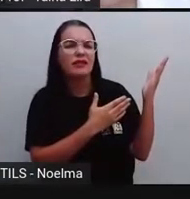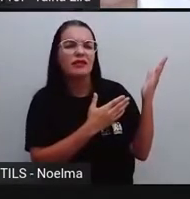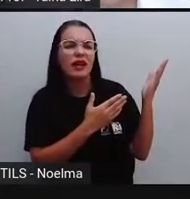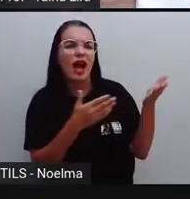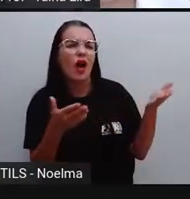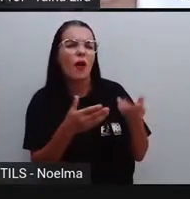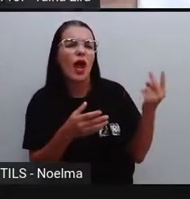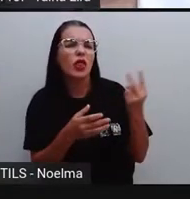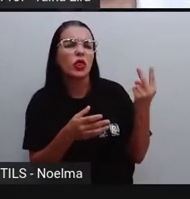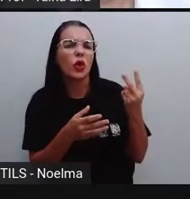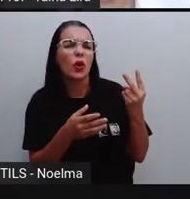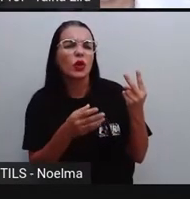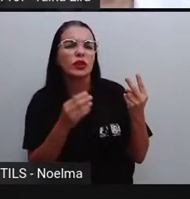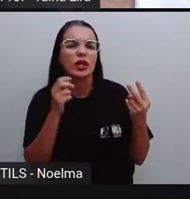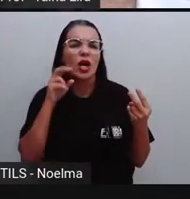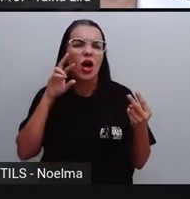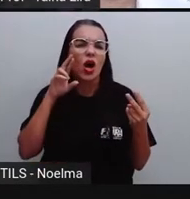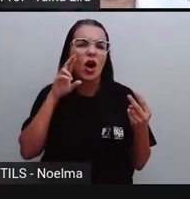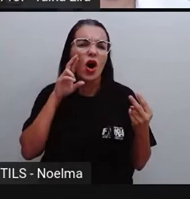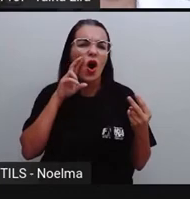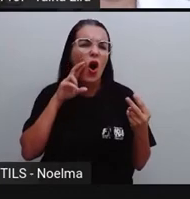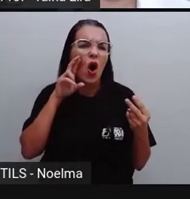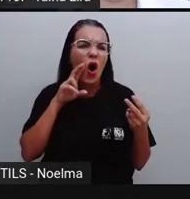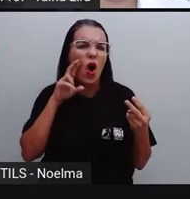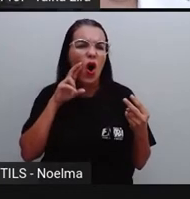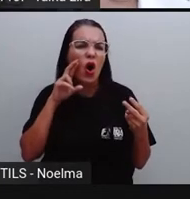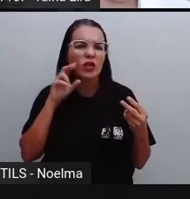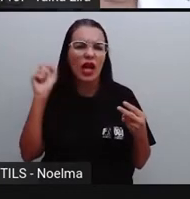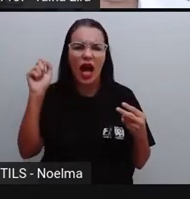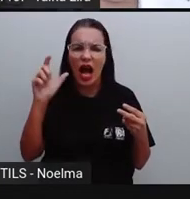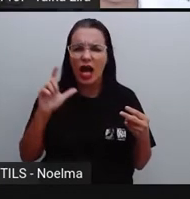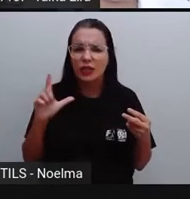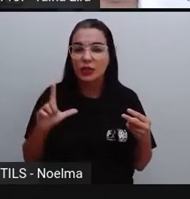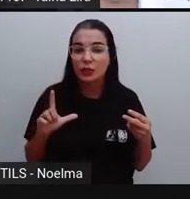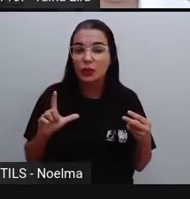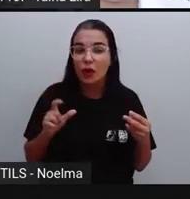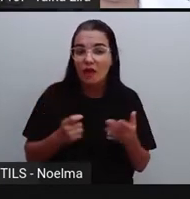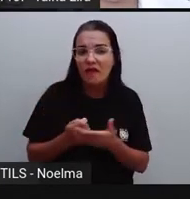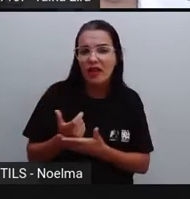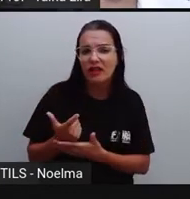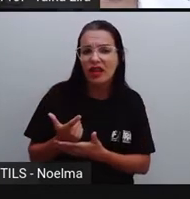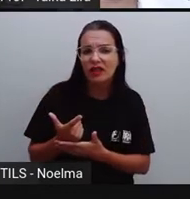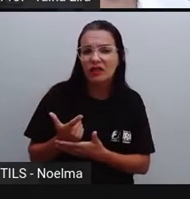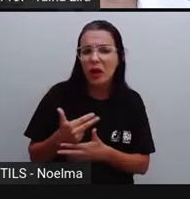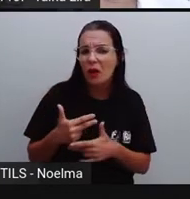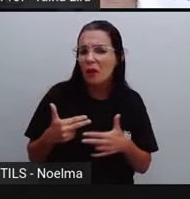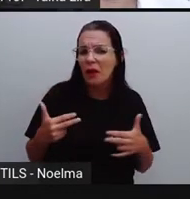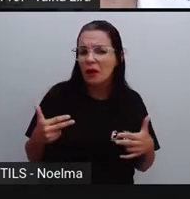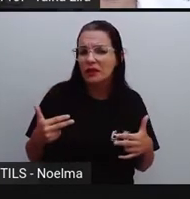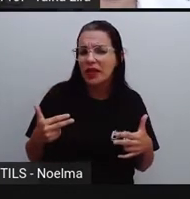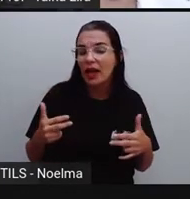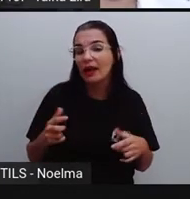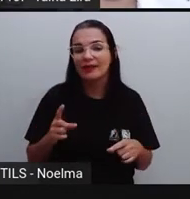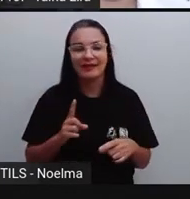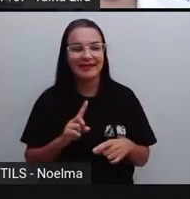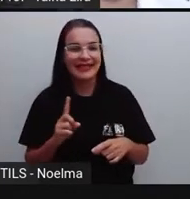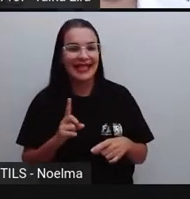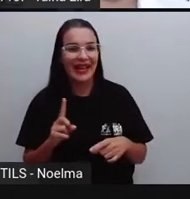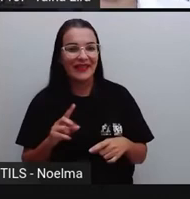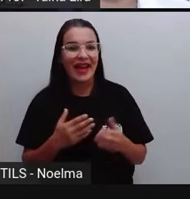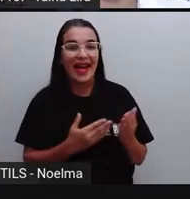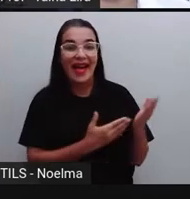dois cartazes, será que eles estão oferecendo algum produto? Qual é o produto que ele está